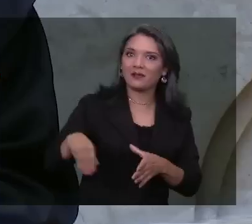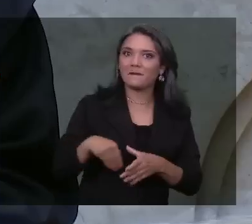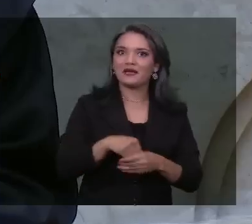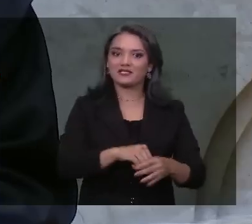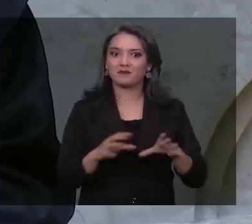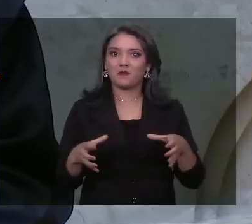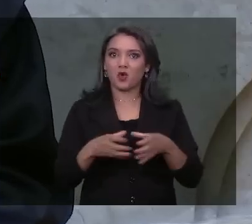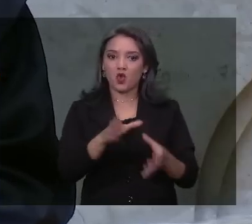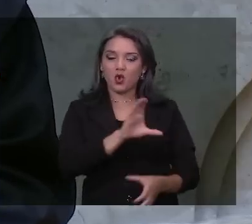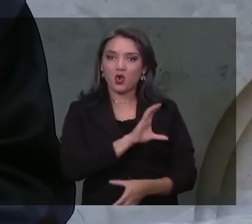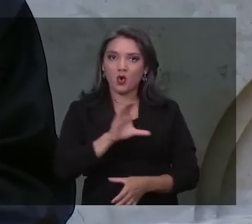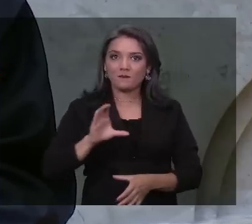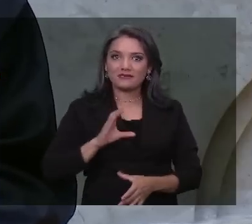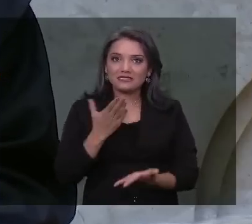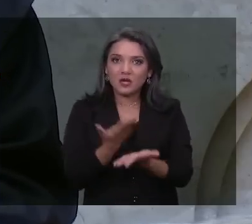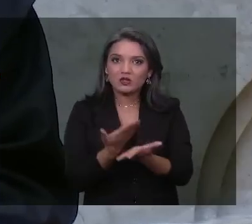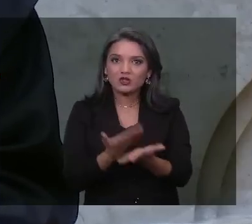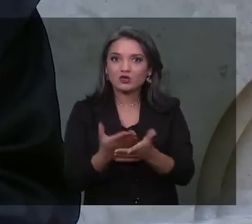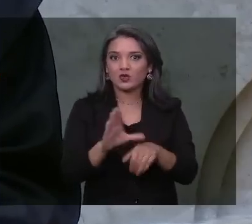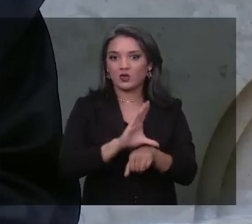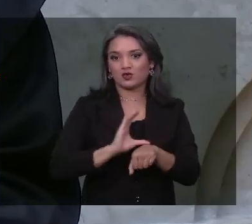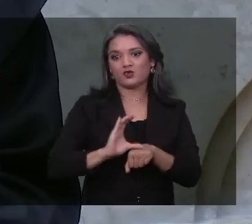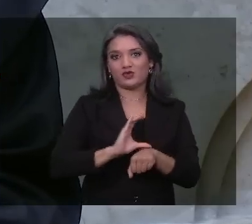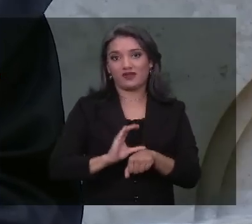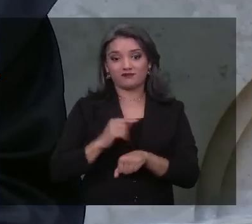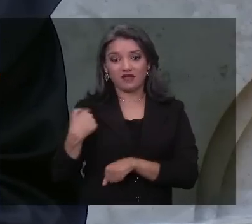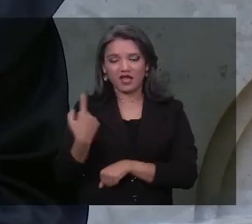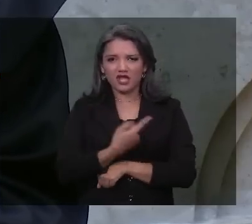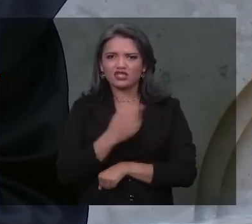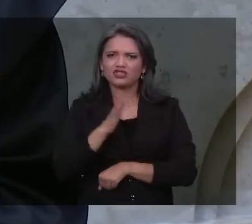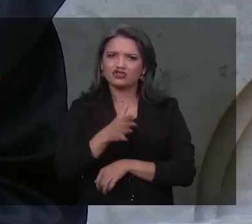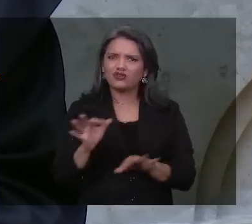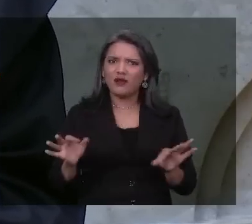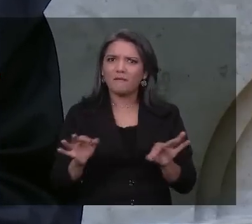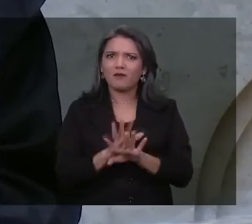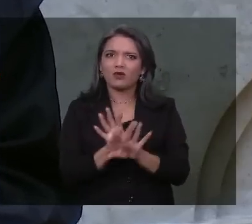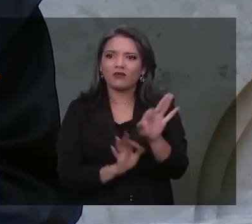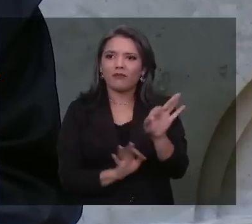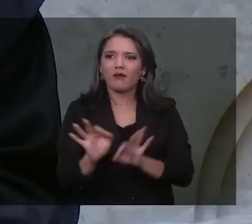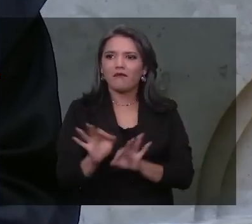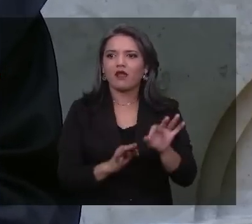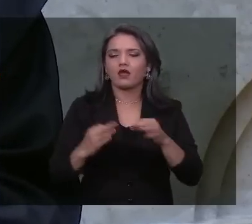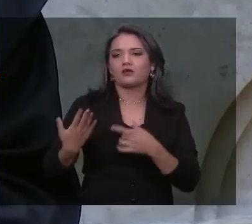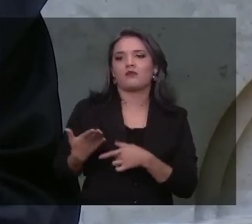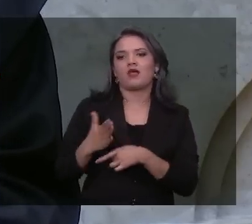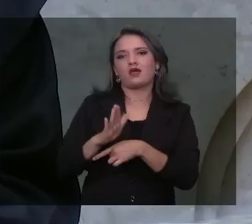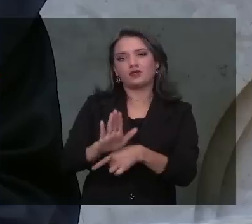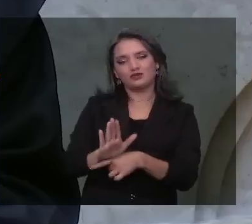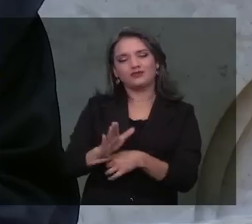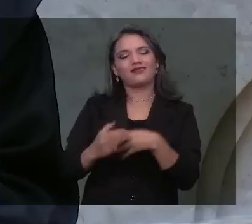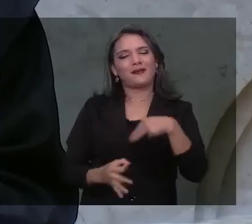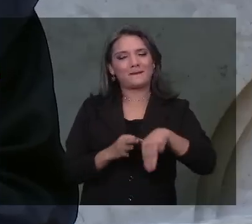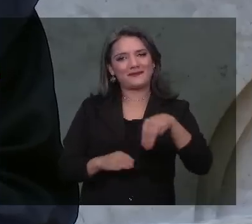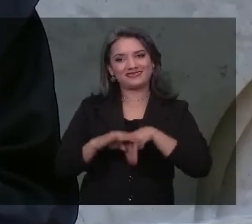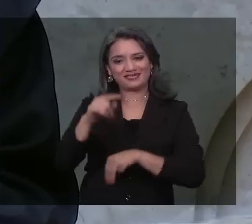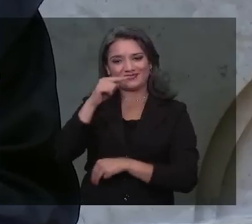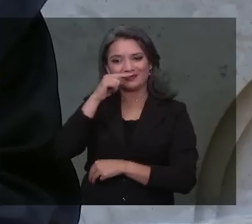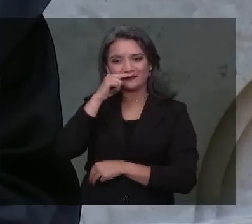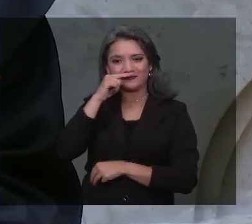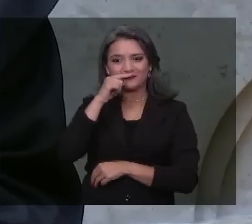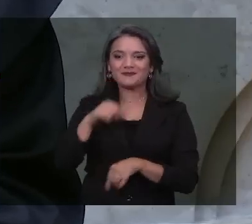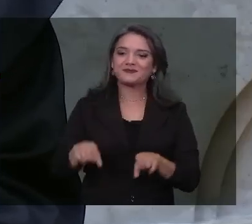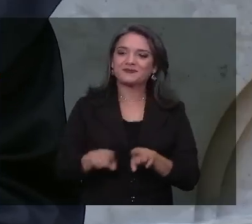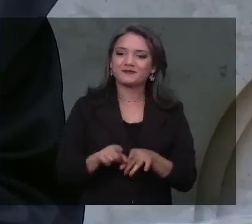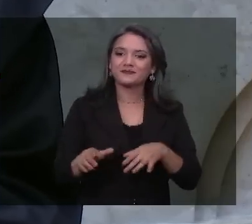Estudos Constitucionais. Estamos prontos para colaborar com Vossa Excelência, prezado ministro Fachin, e com